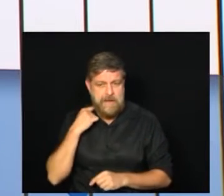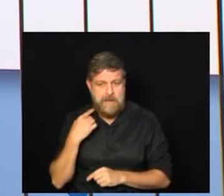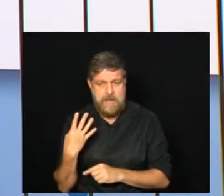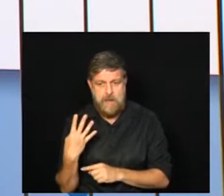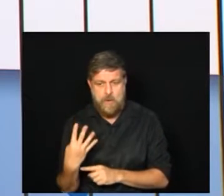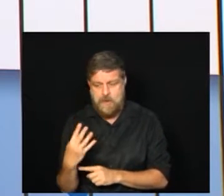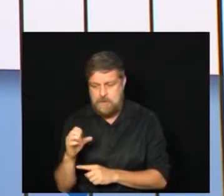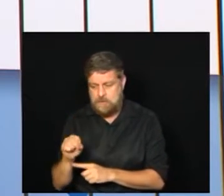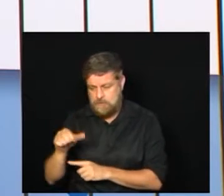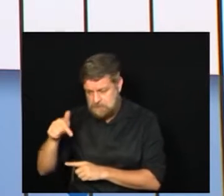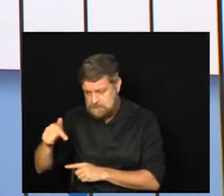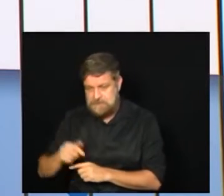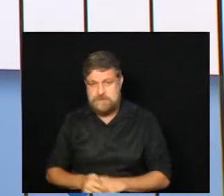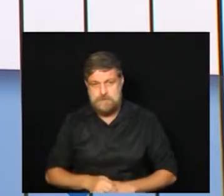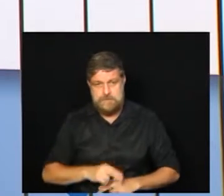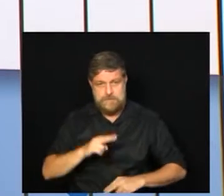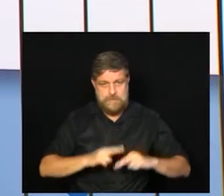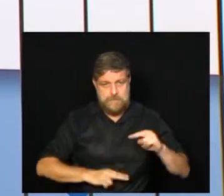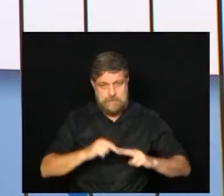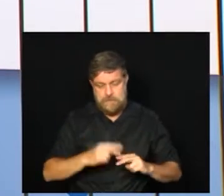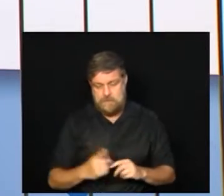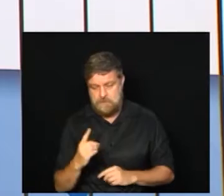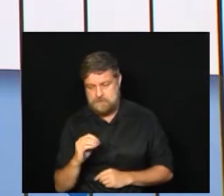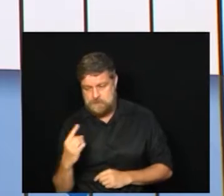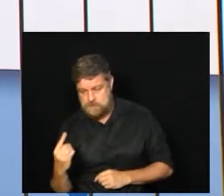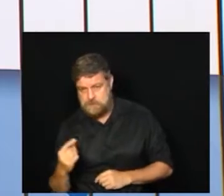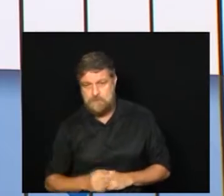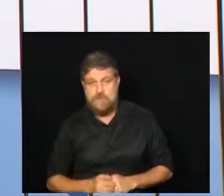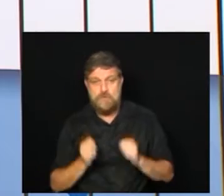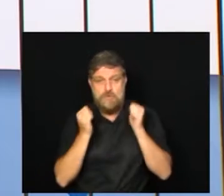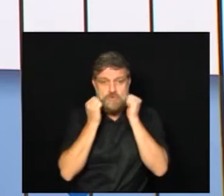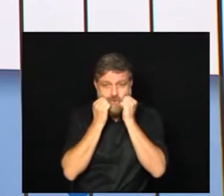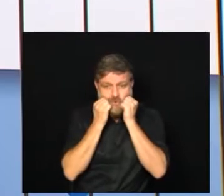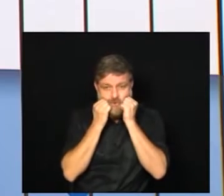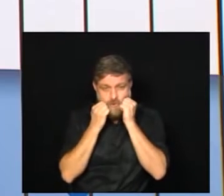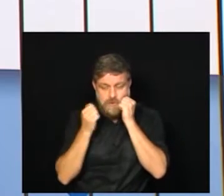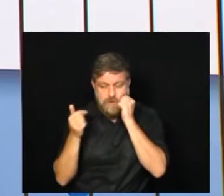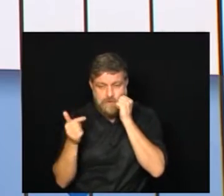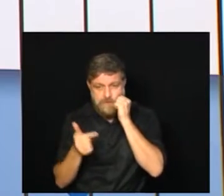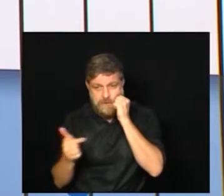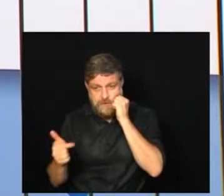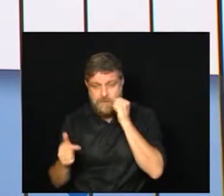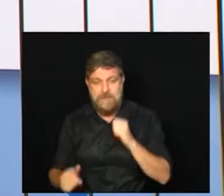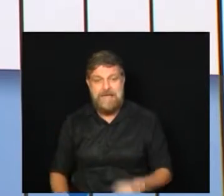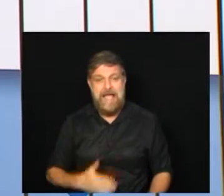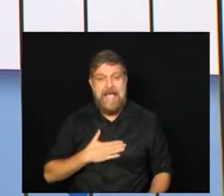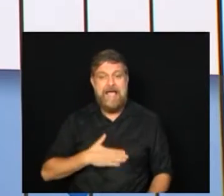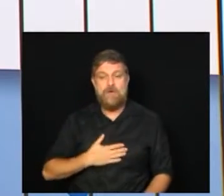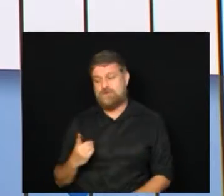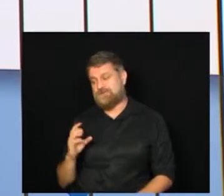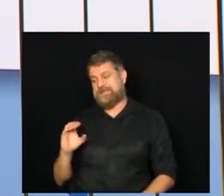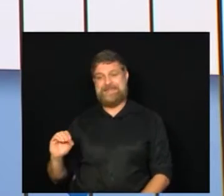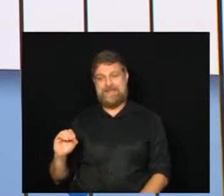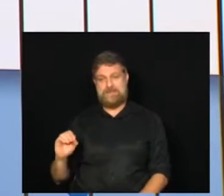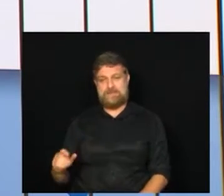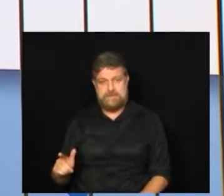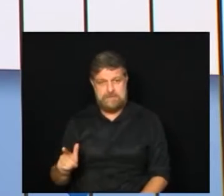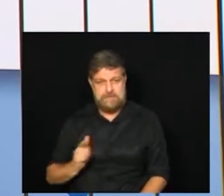487, junho, 101, julho, 22 e agosto, 10 novos casos. Mas a prefeitura lembra, gente, que com